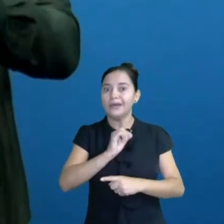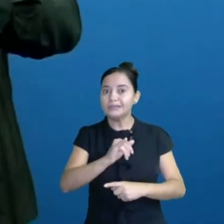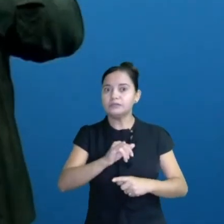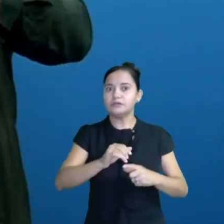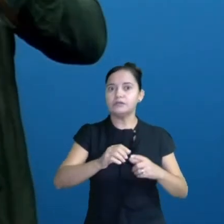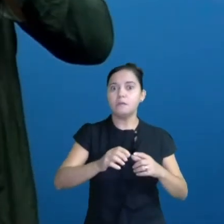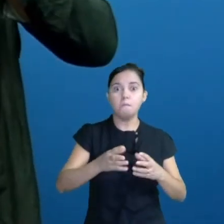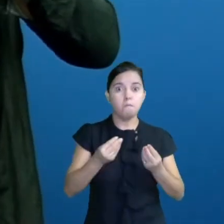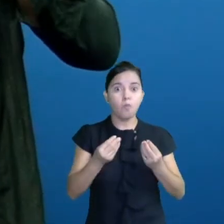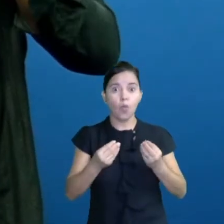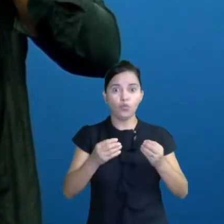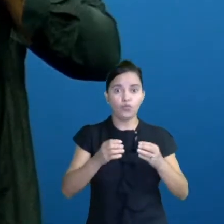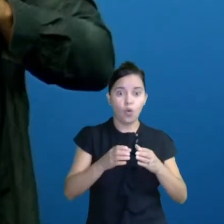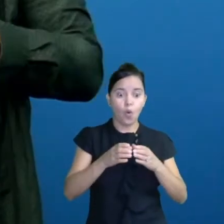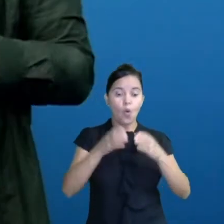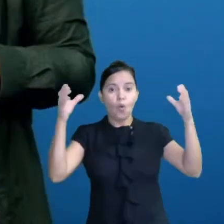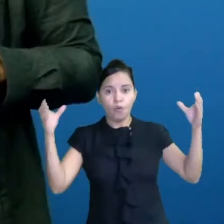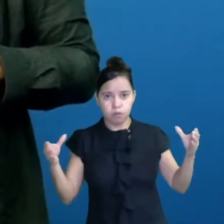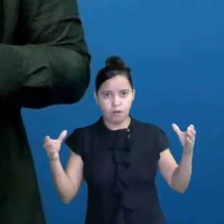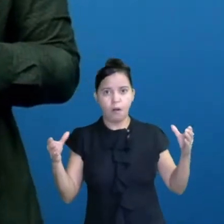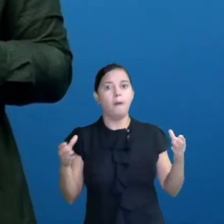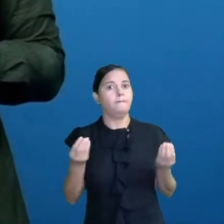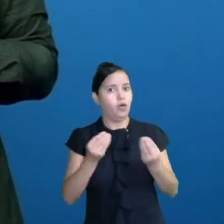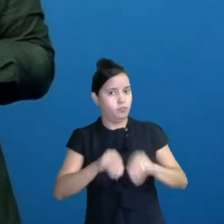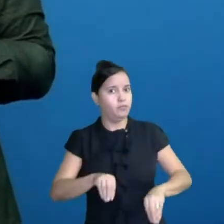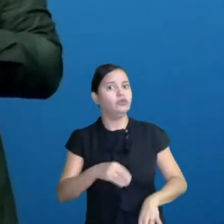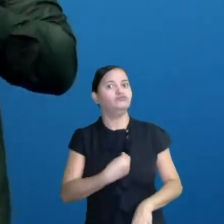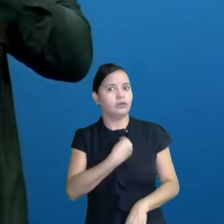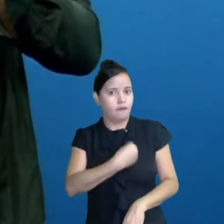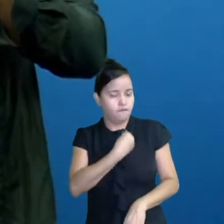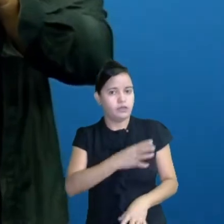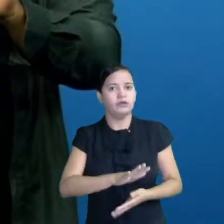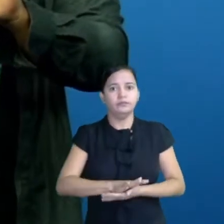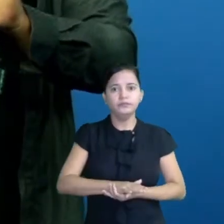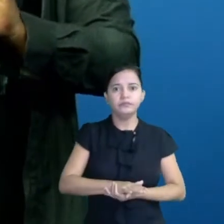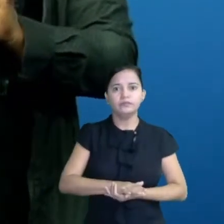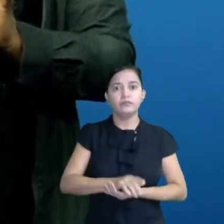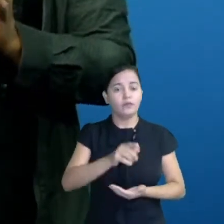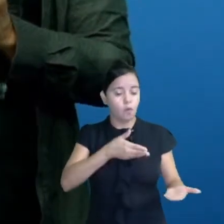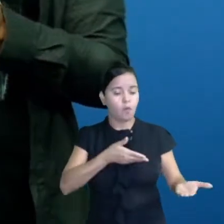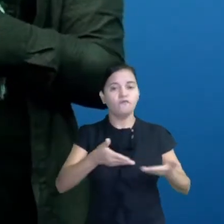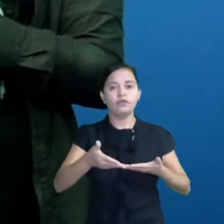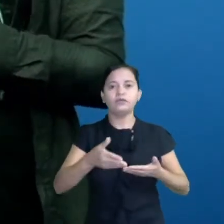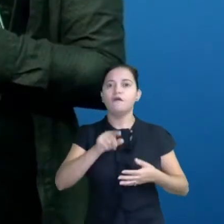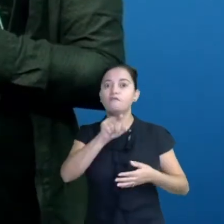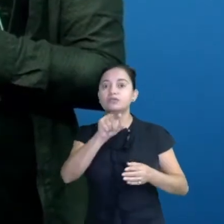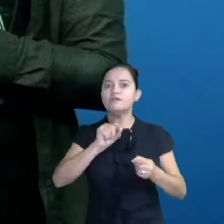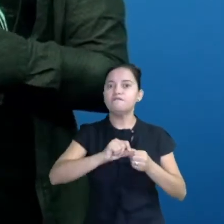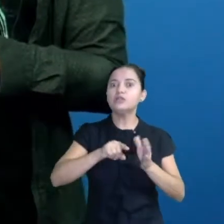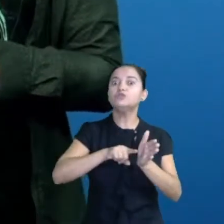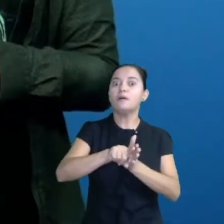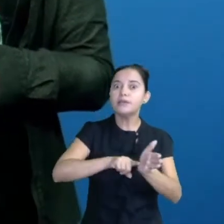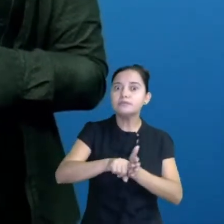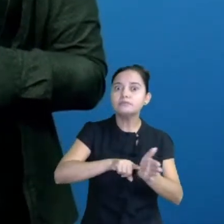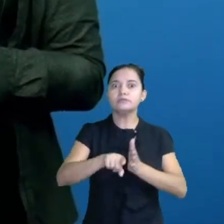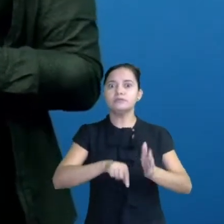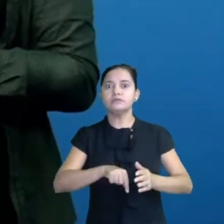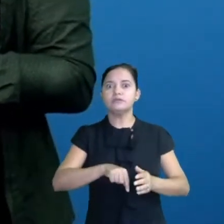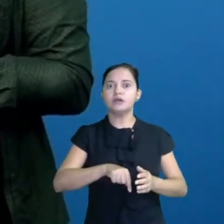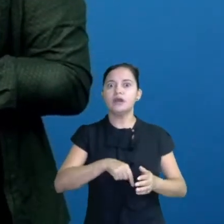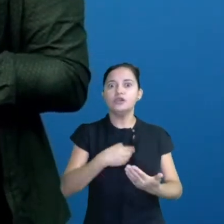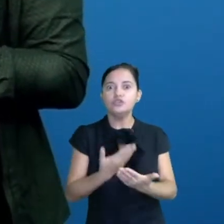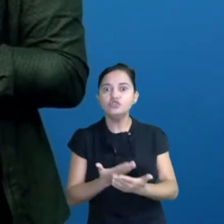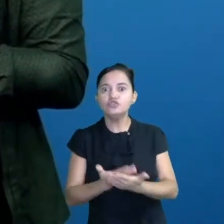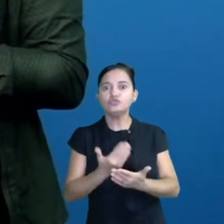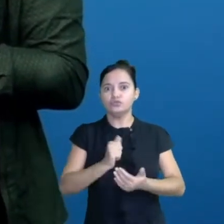negativa. Mas isso a gente vai aprofundar, claro, em outros encontros. E fica aqui o convite. Faz uma pesquisa sobre isso. Faz uma pesquisa sobre